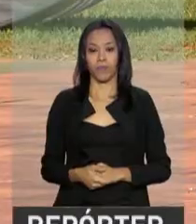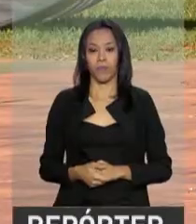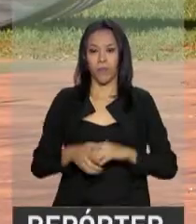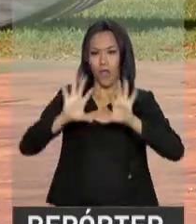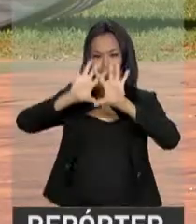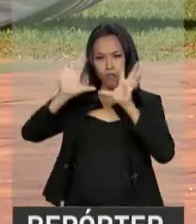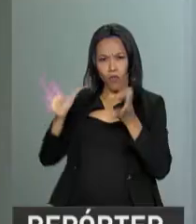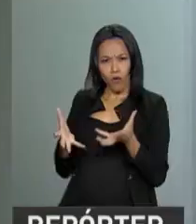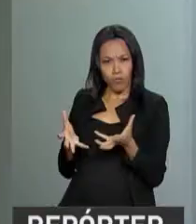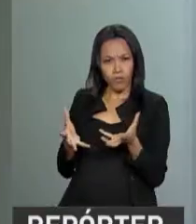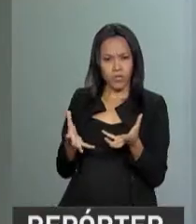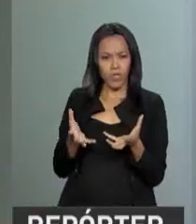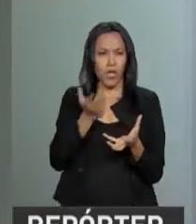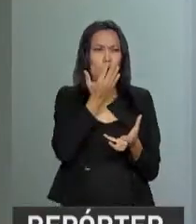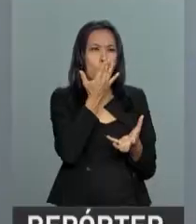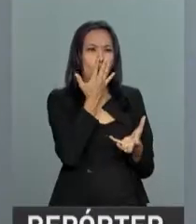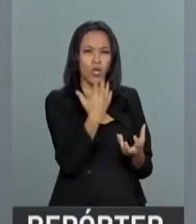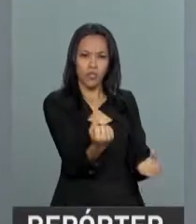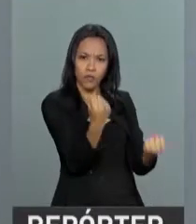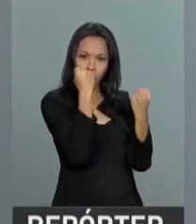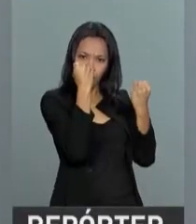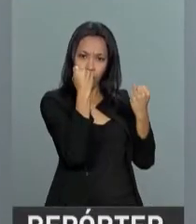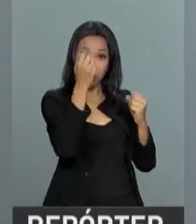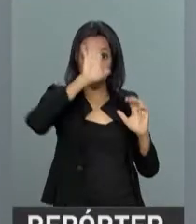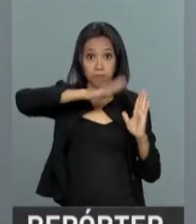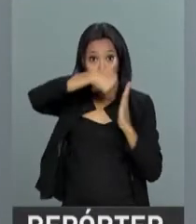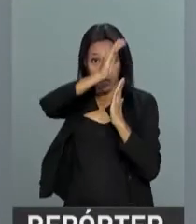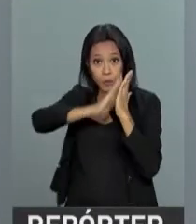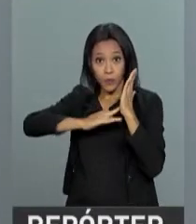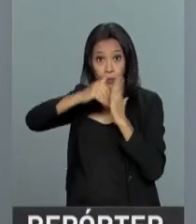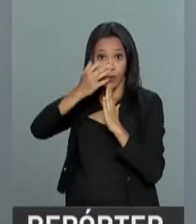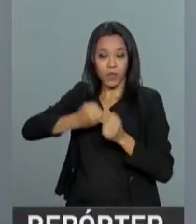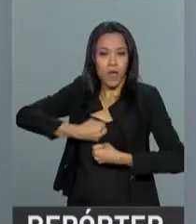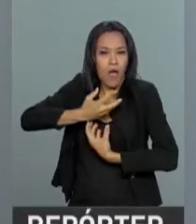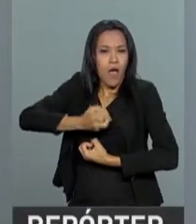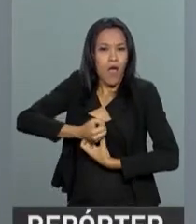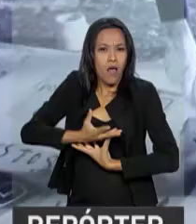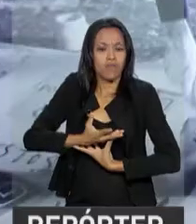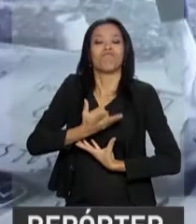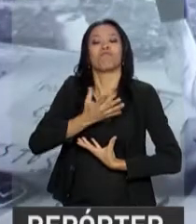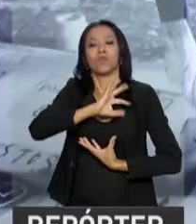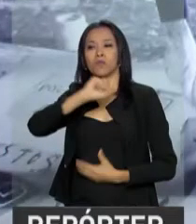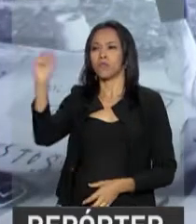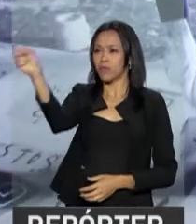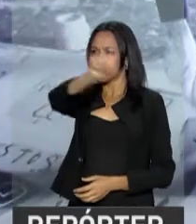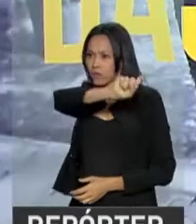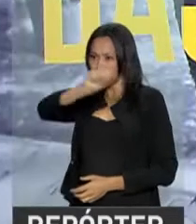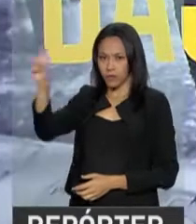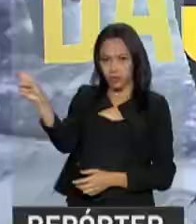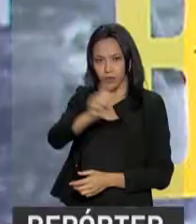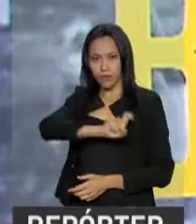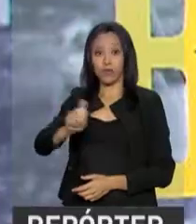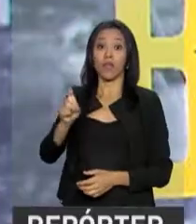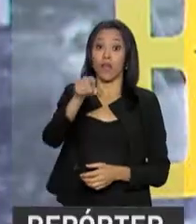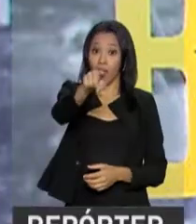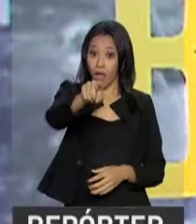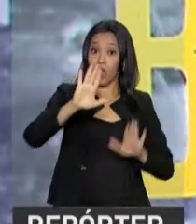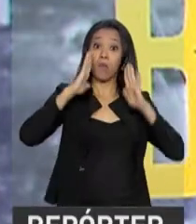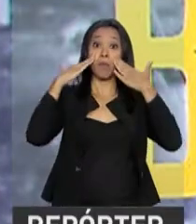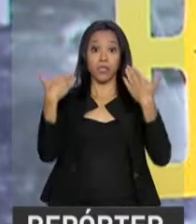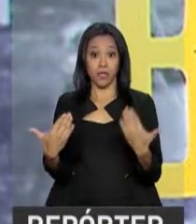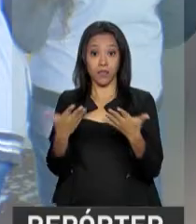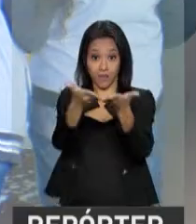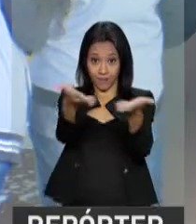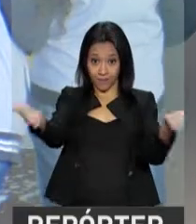Formas enigmáticas, cores fortes, pinturas poéticas, muitas feitas com spray. A exposição do norte-americano